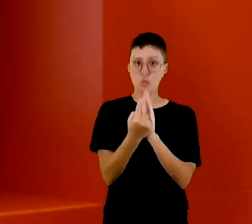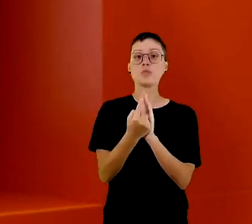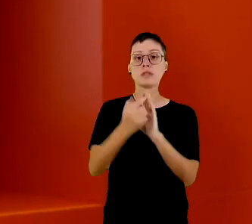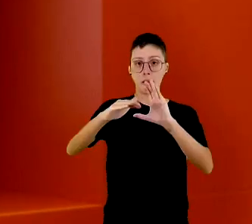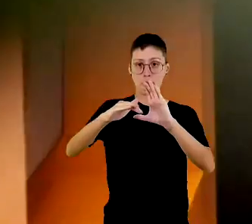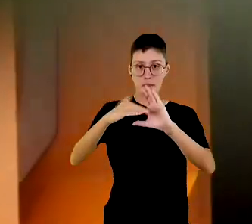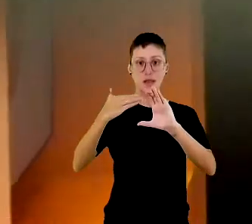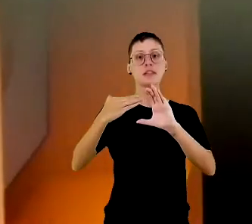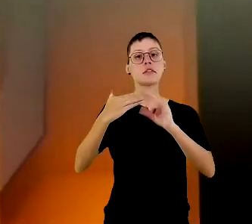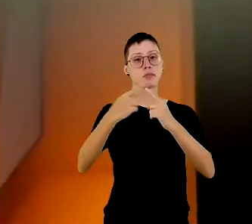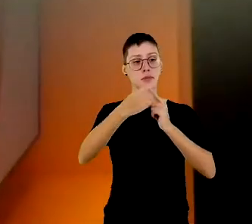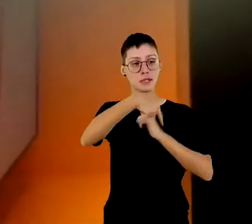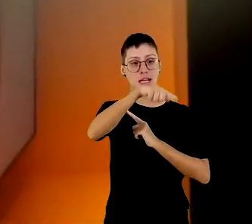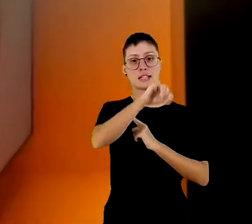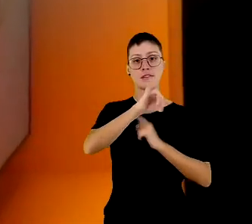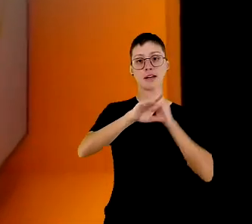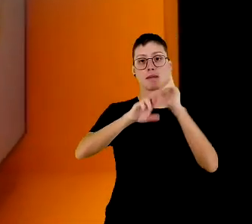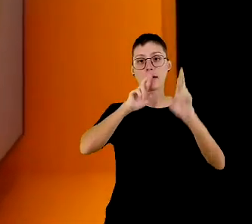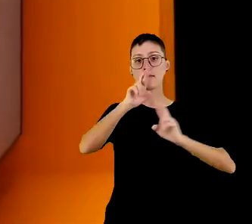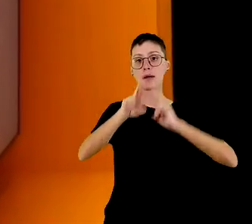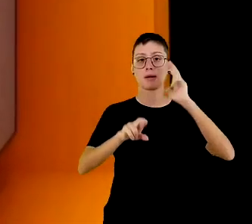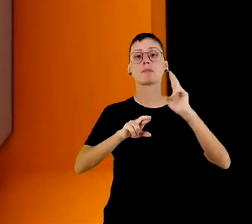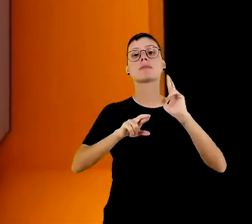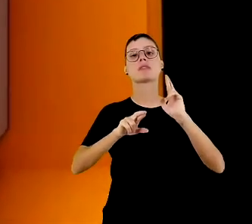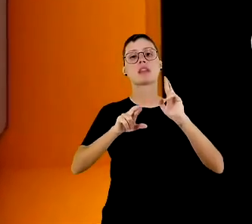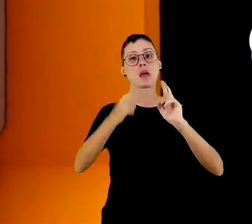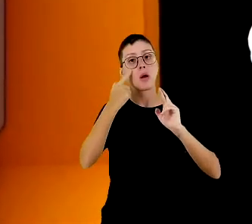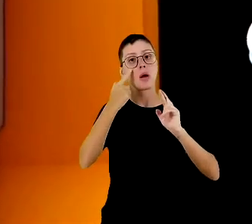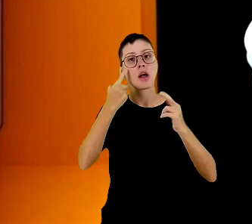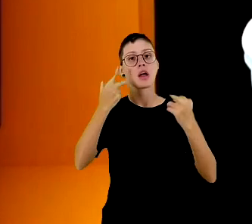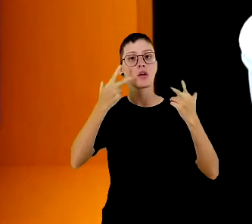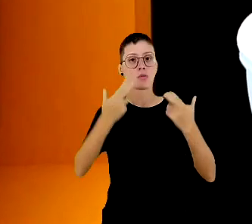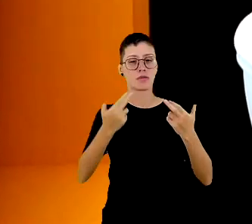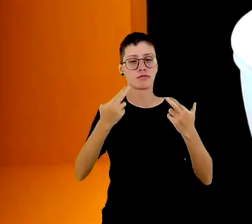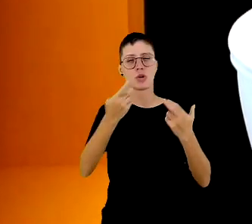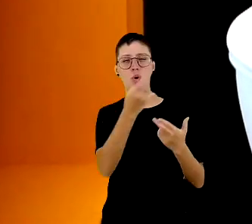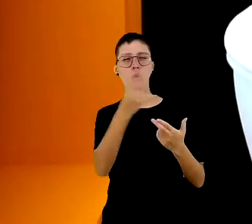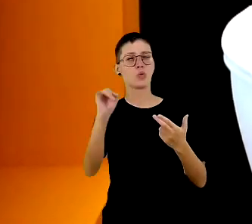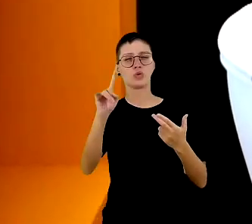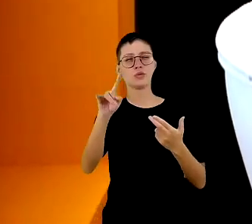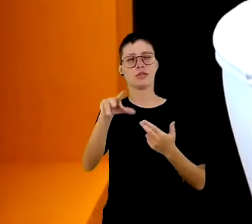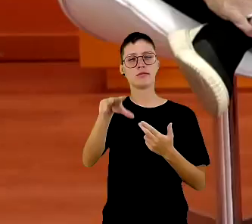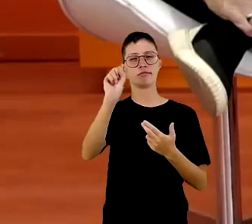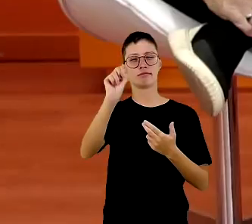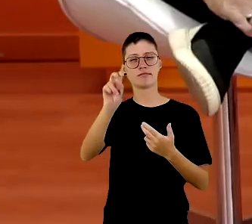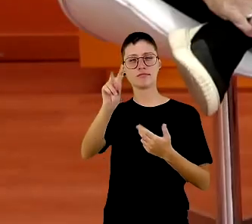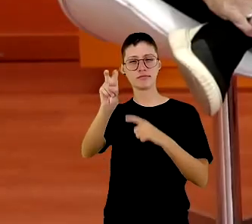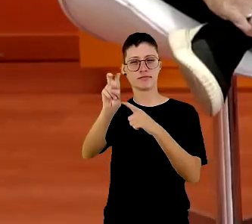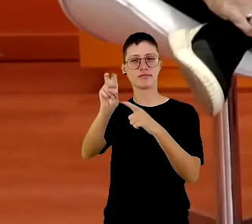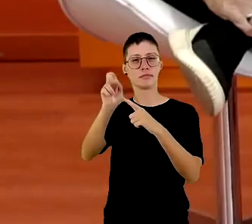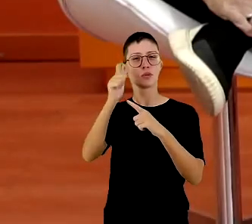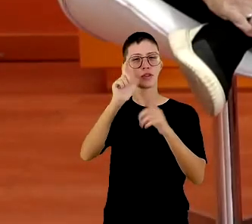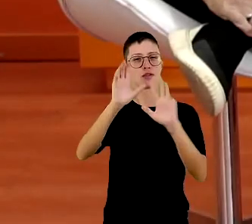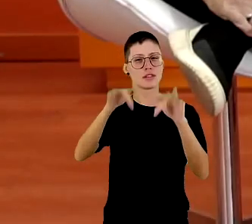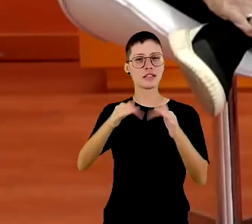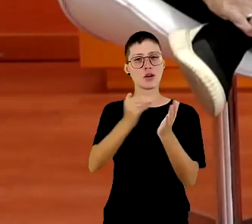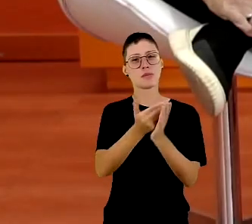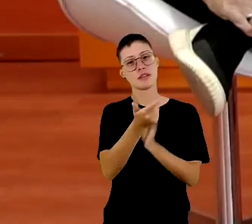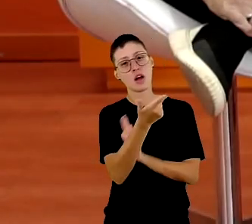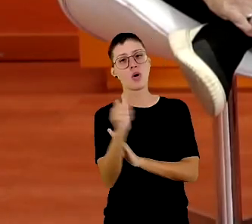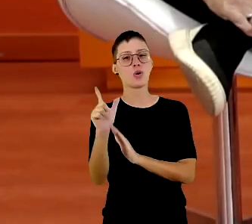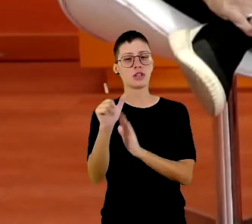convidados. Daqui a pouco eu começo. E, assim, como um último ponto aqui, só para encerrar até, para a gente começar a colocar aqui as